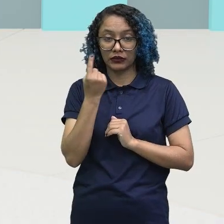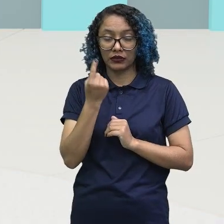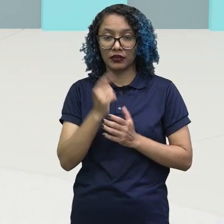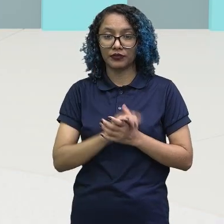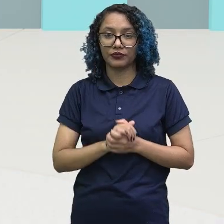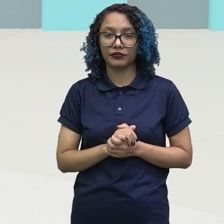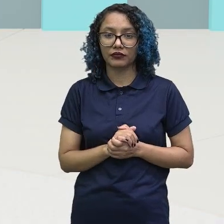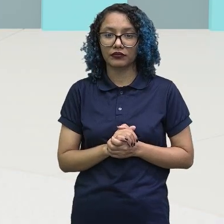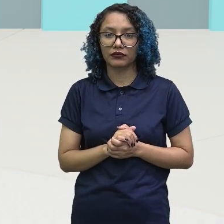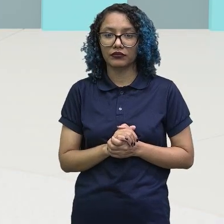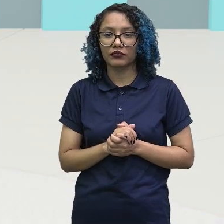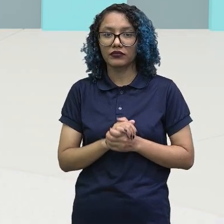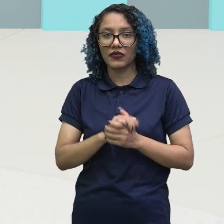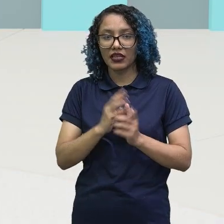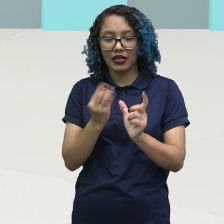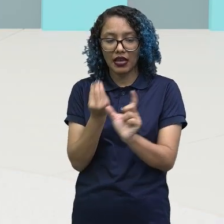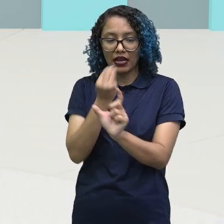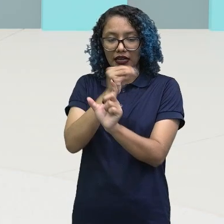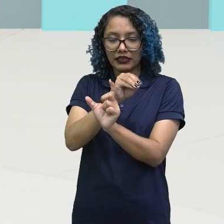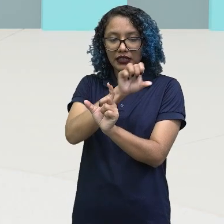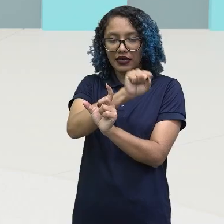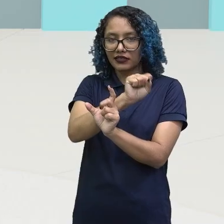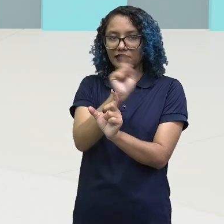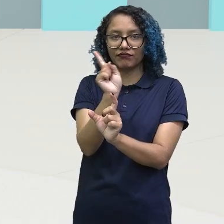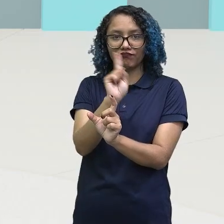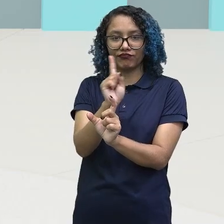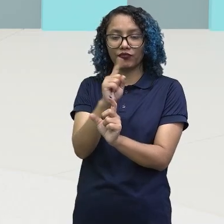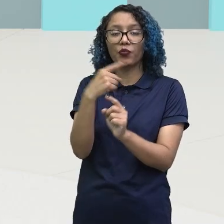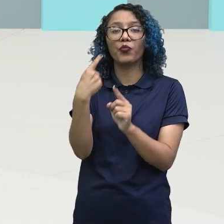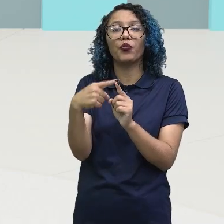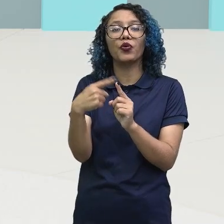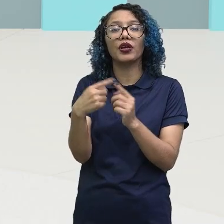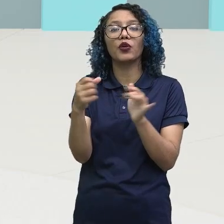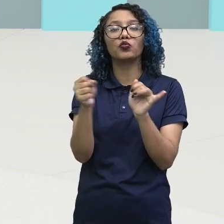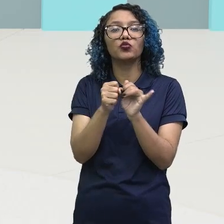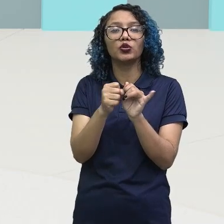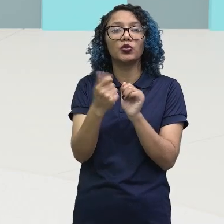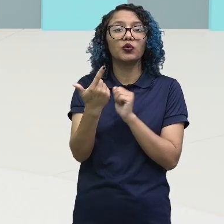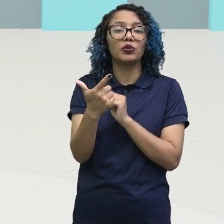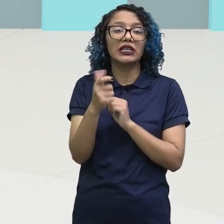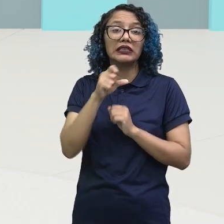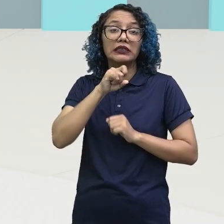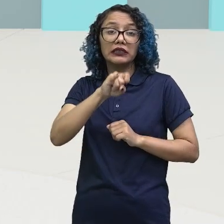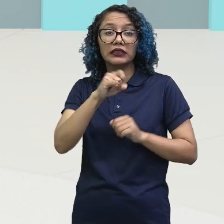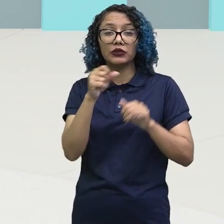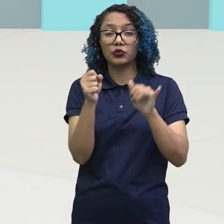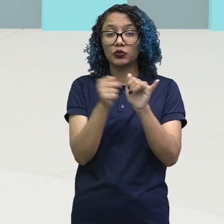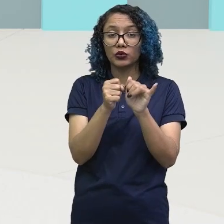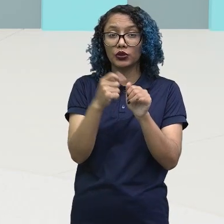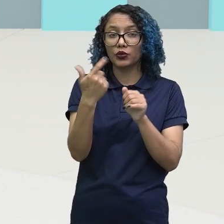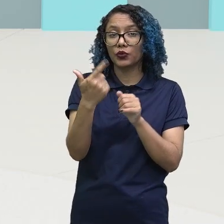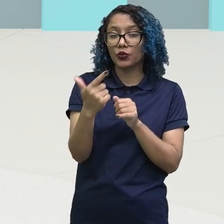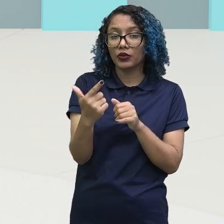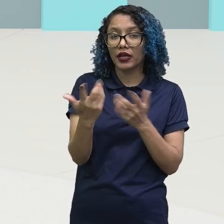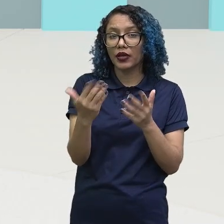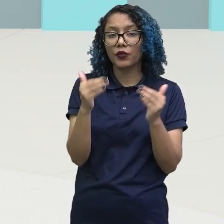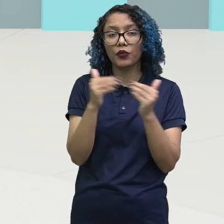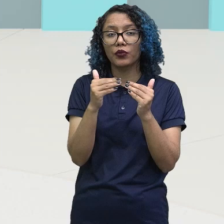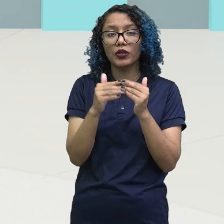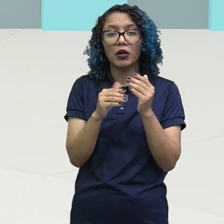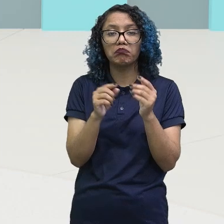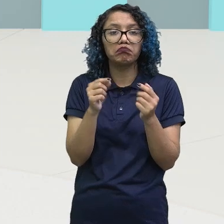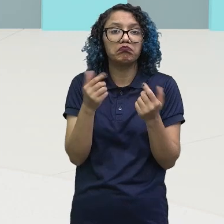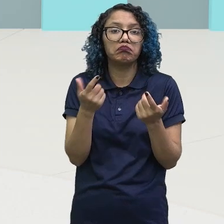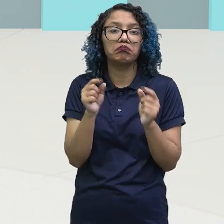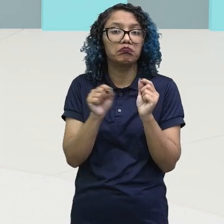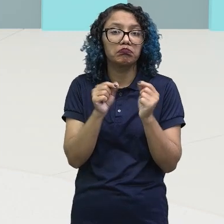temos, então, o S aí presente. Uma vez que não vai existir o quê? O sujeito. Então, se não existe sujeito, né, com quem que ele vai concordar? Olha